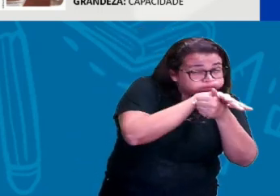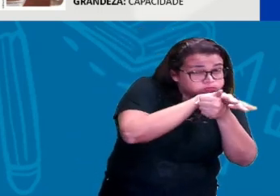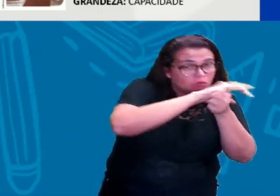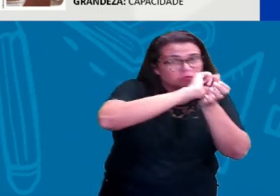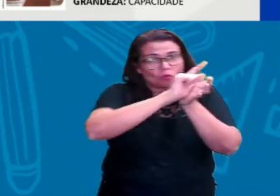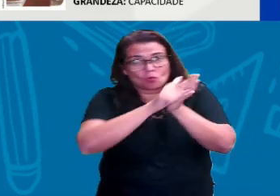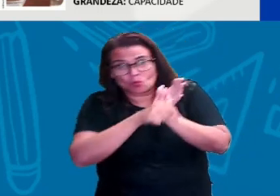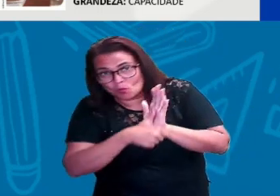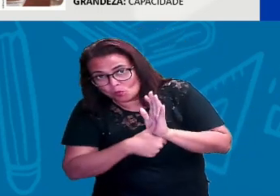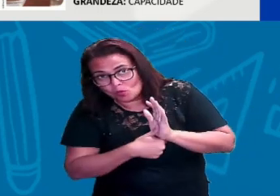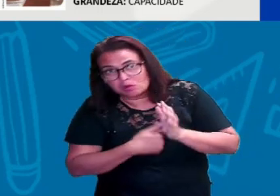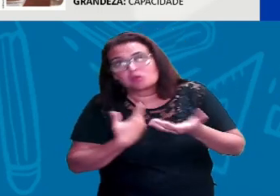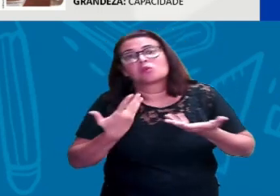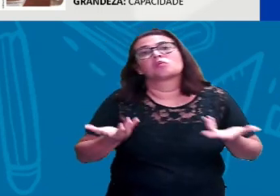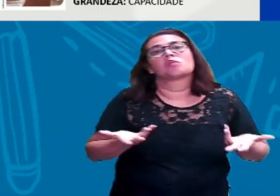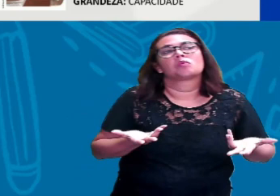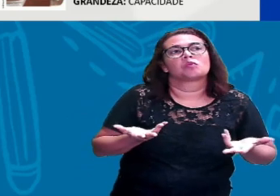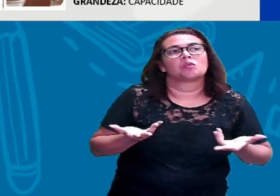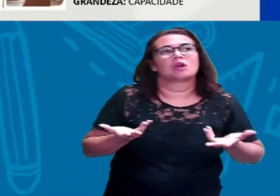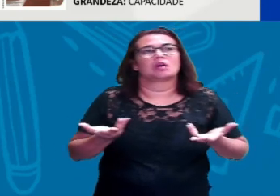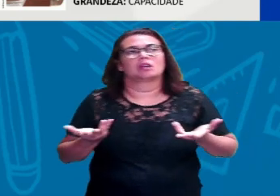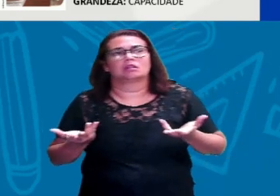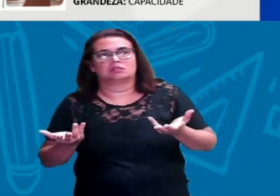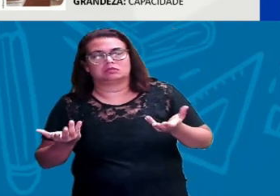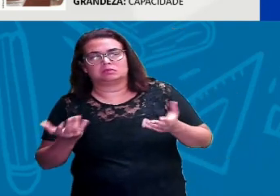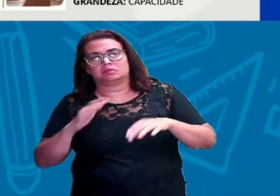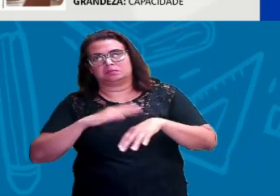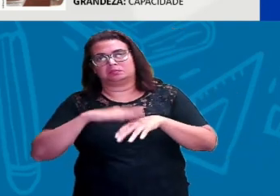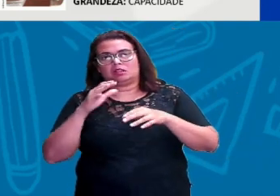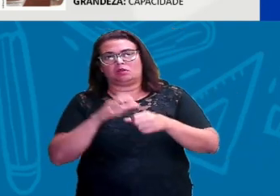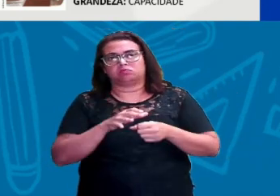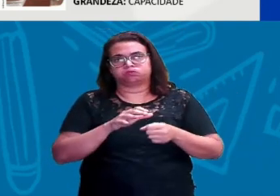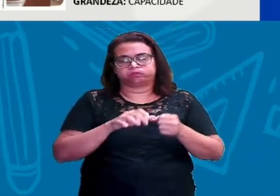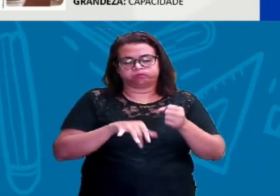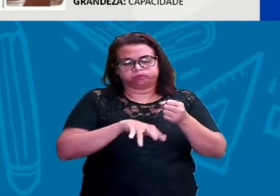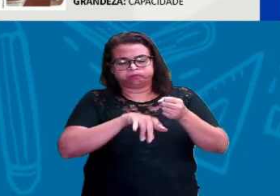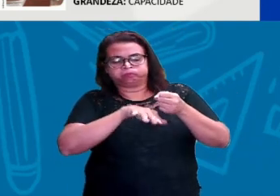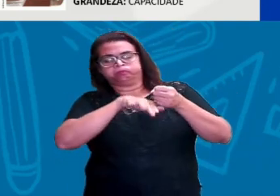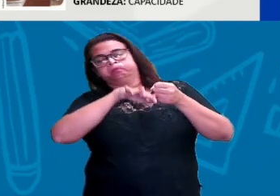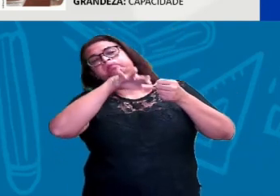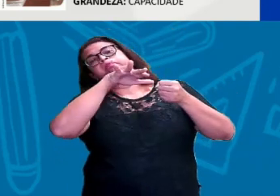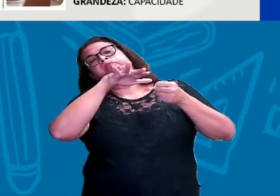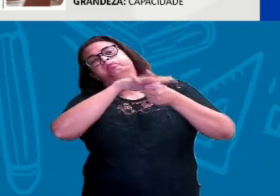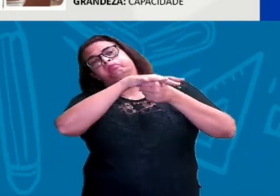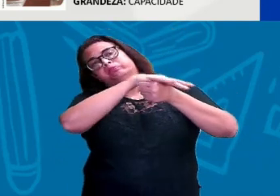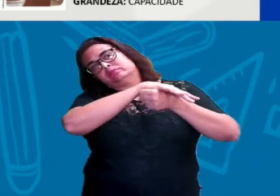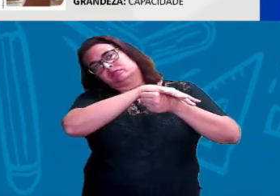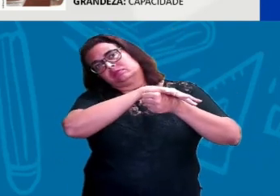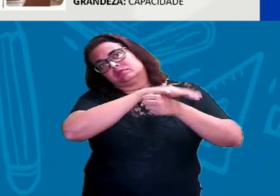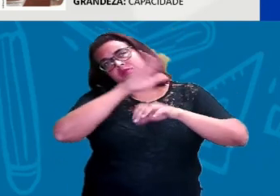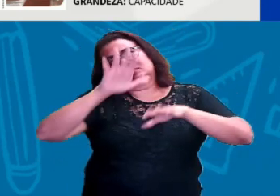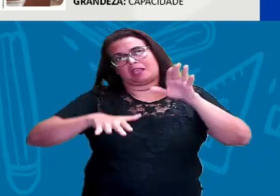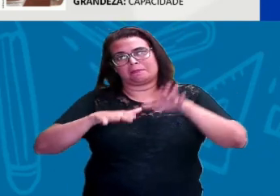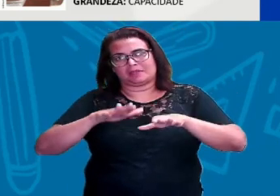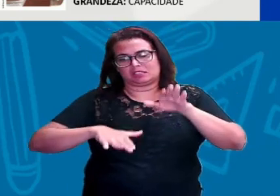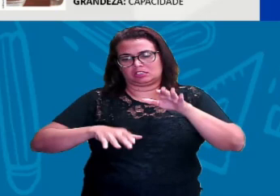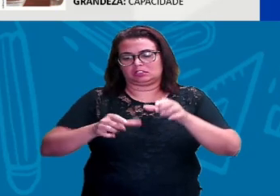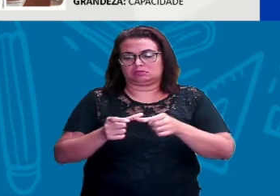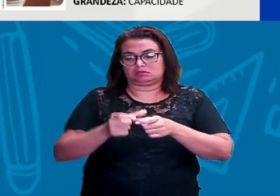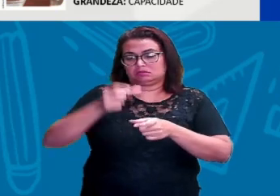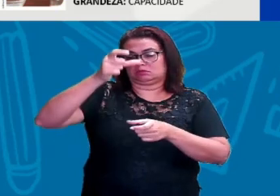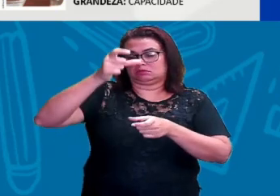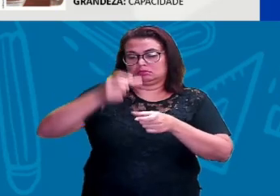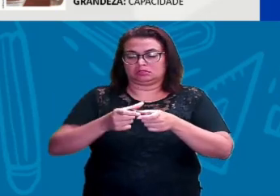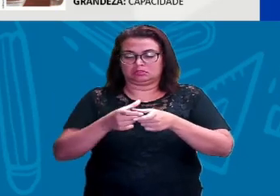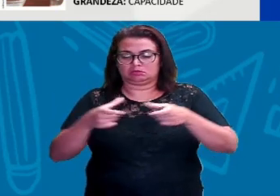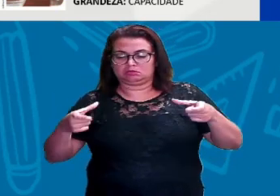mais possibilidade de ficar mais cheia do que as outras, né? Dependendo do seu tamanho. Então, a massa, a